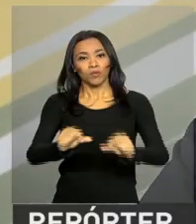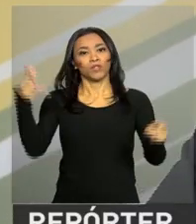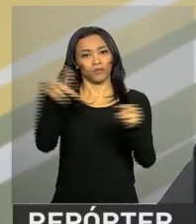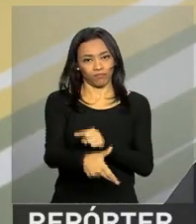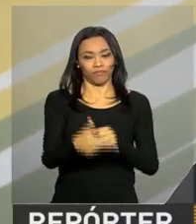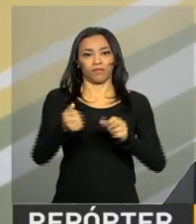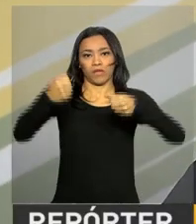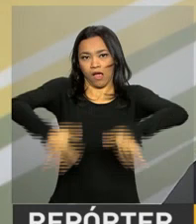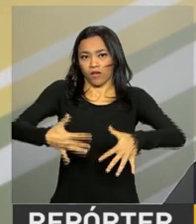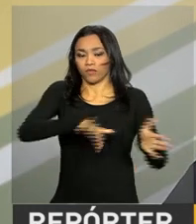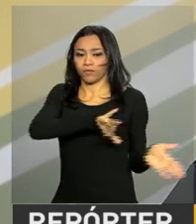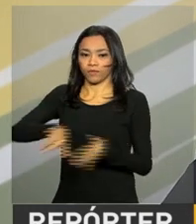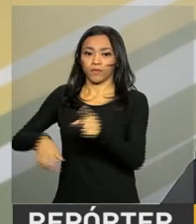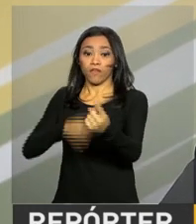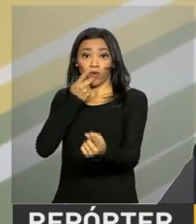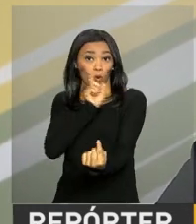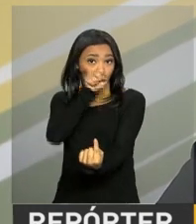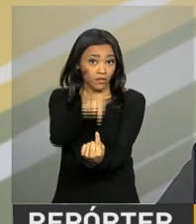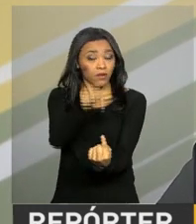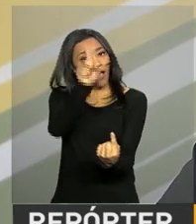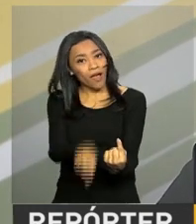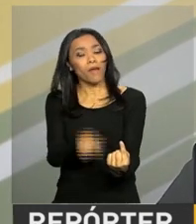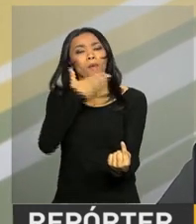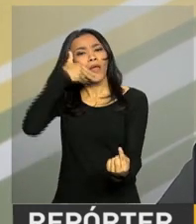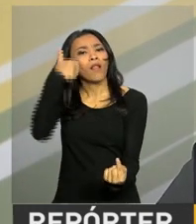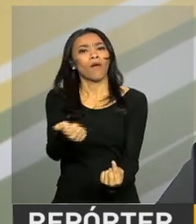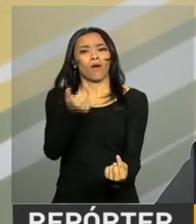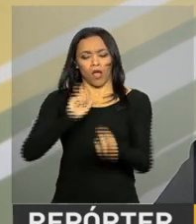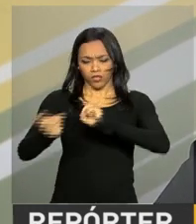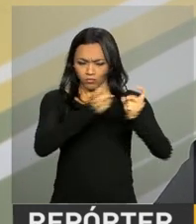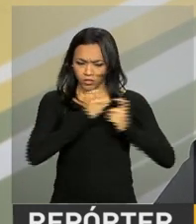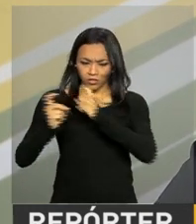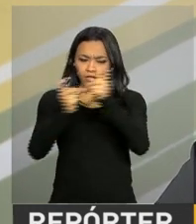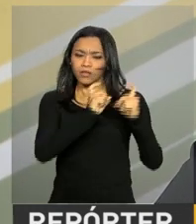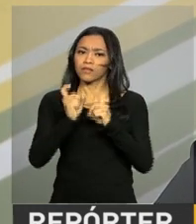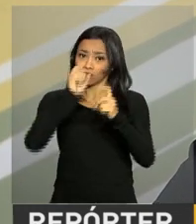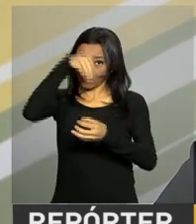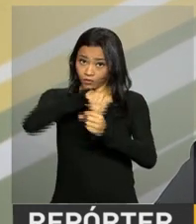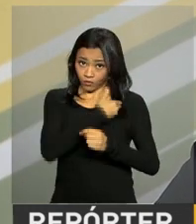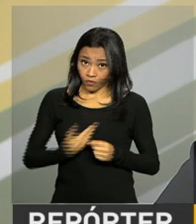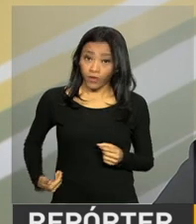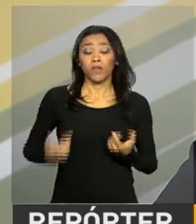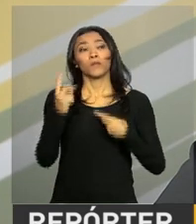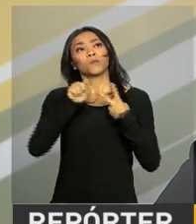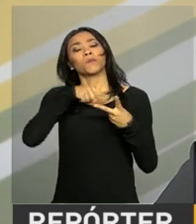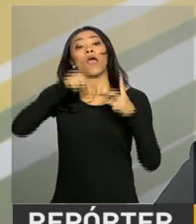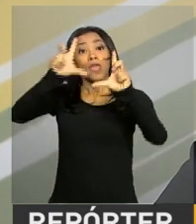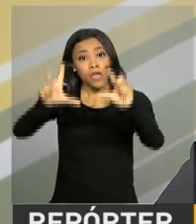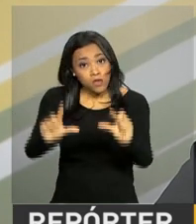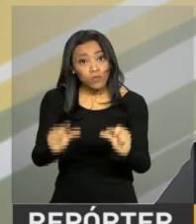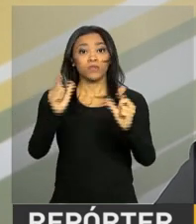voltadas para uma melhor organização da administração pública uma redução das estruturas na